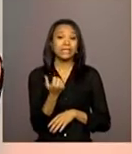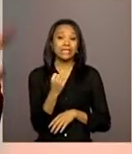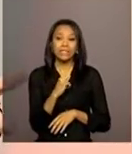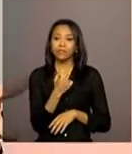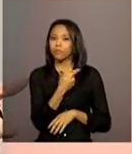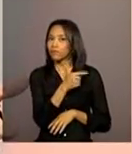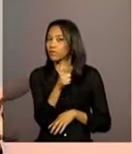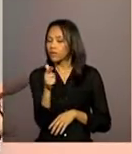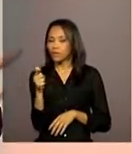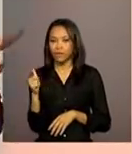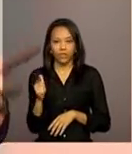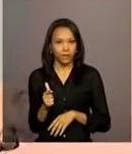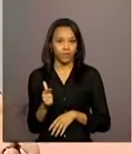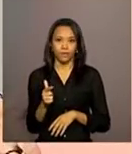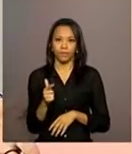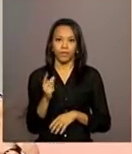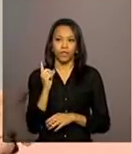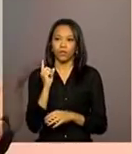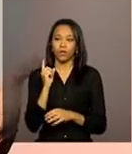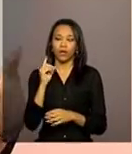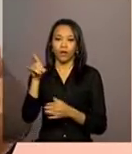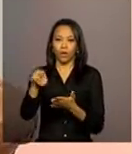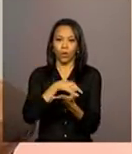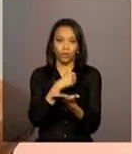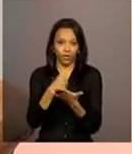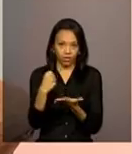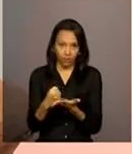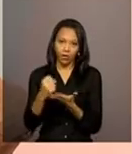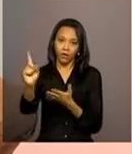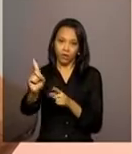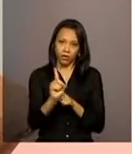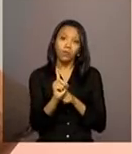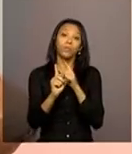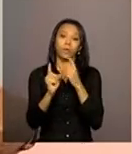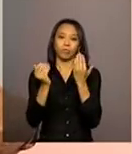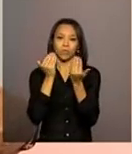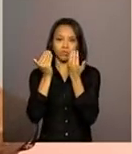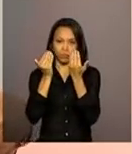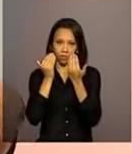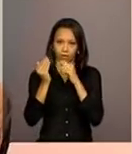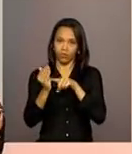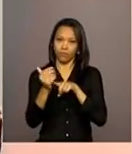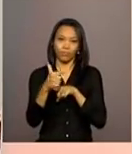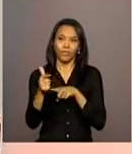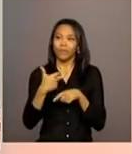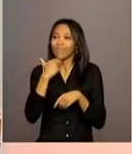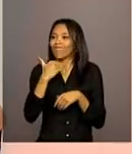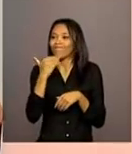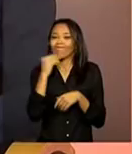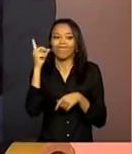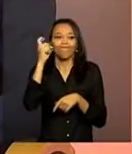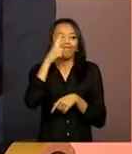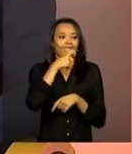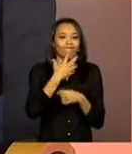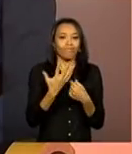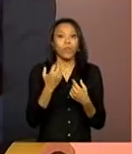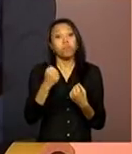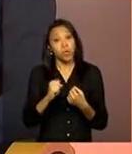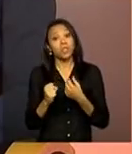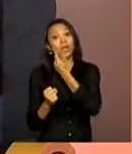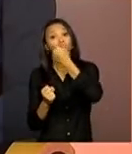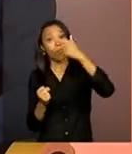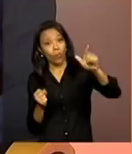tenha condição de contratar este profissional da Psicologia Pode ser outra